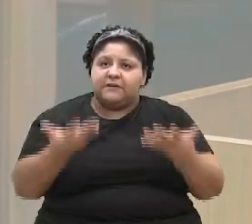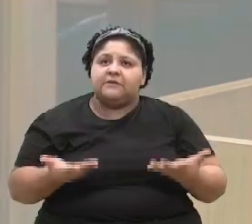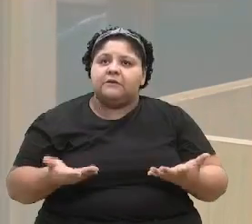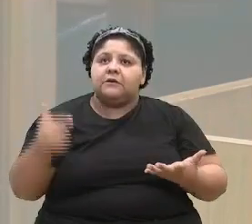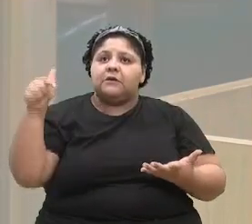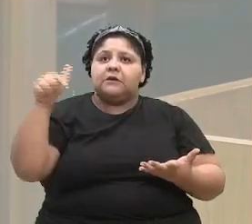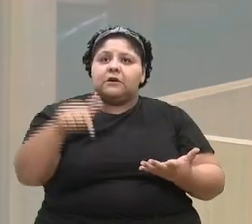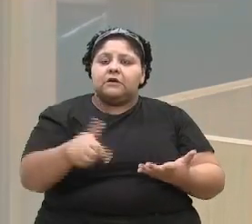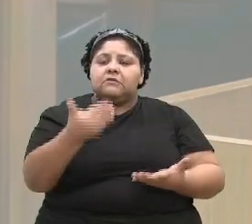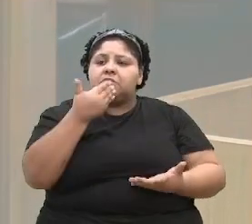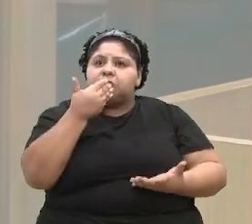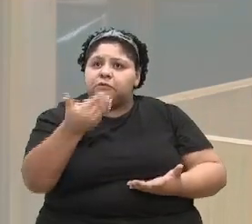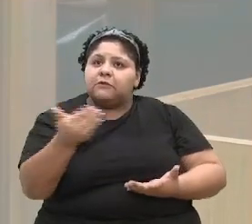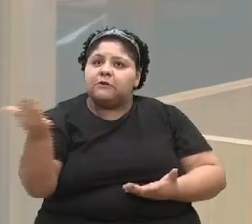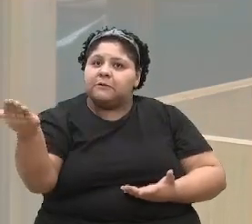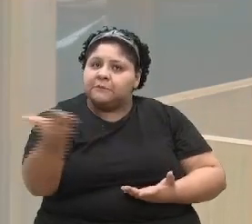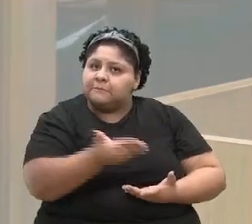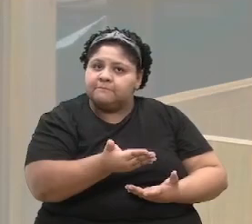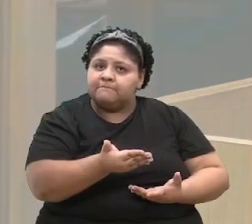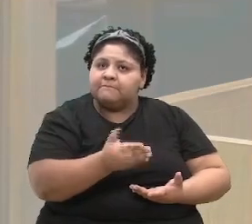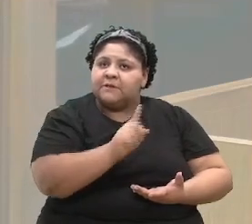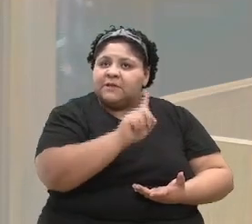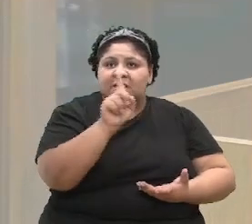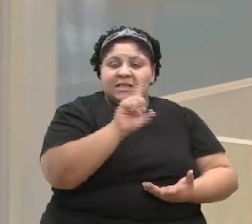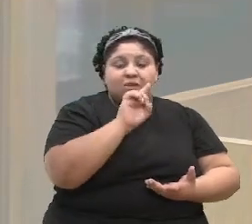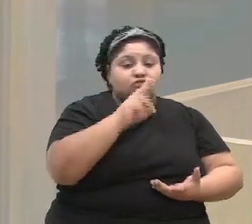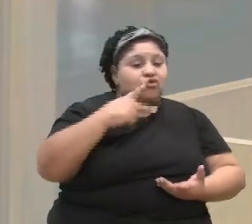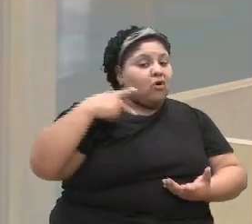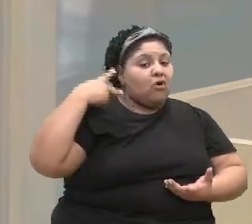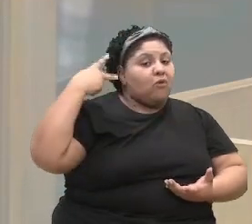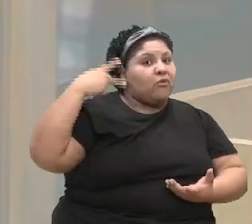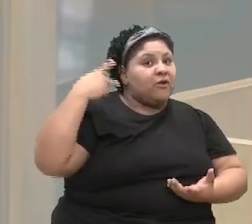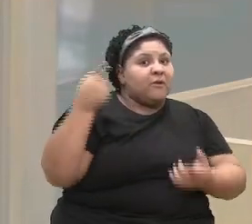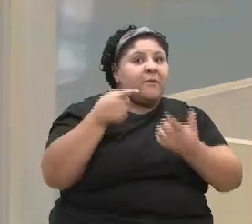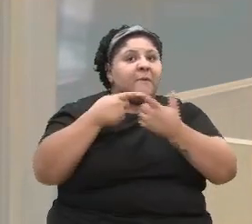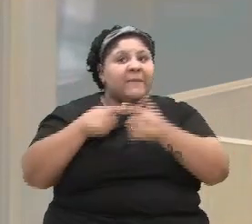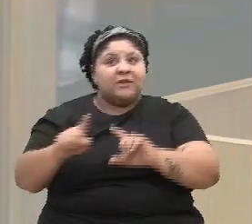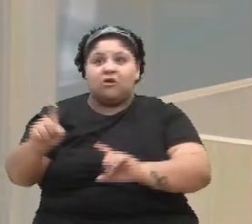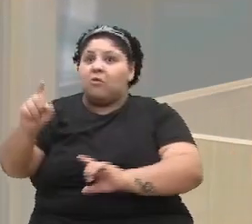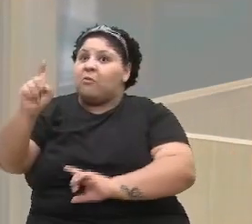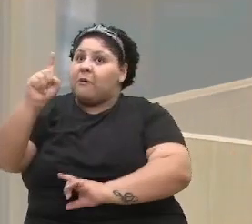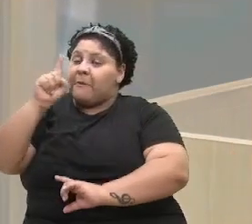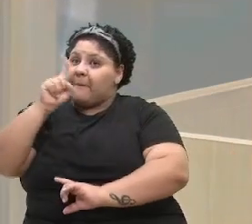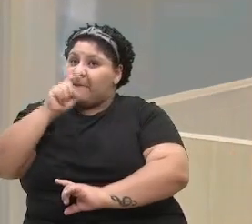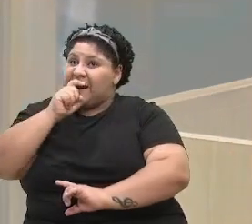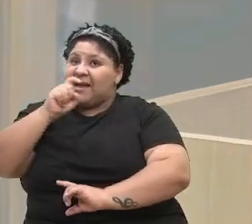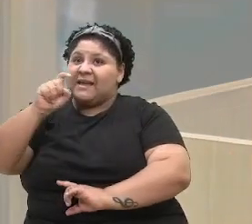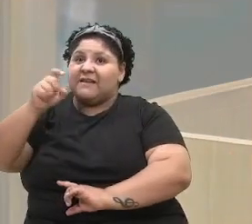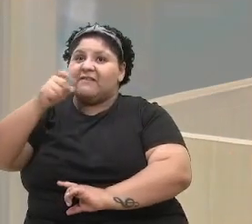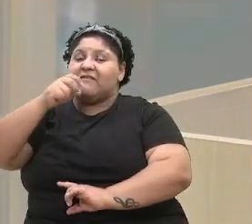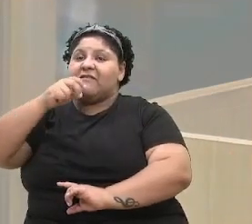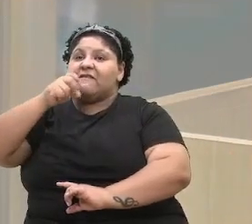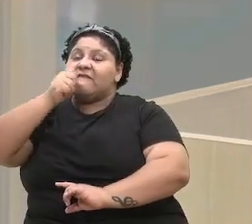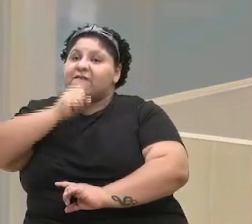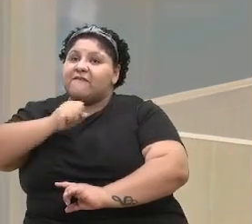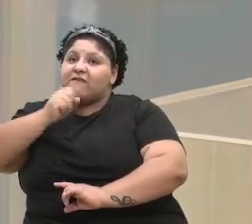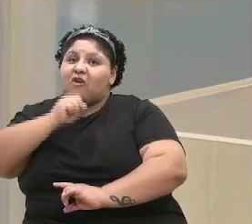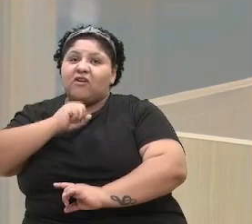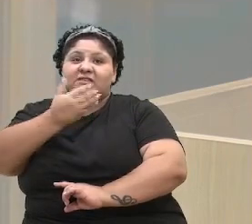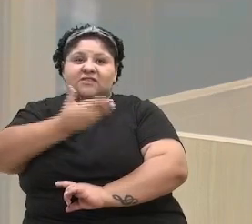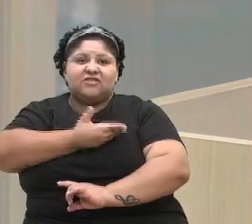aqui o meu apelo também para vocês, não somente como políticos, mas como pais, avós, tios,